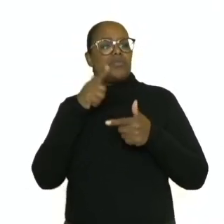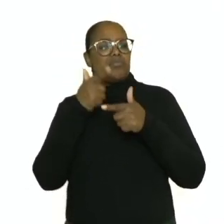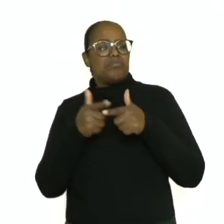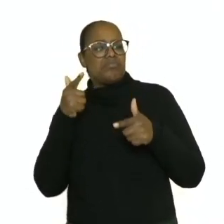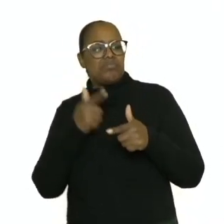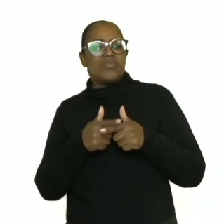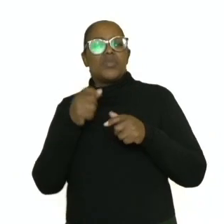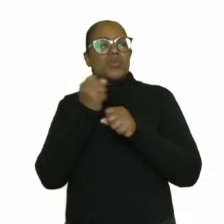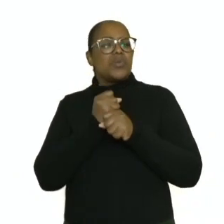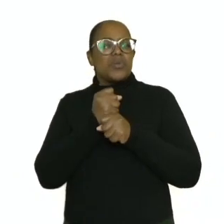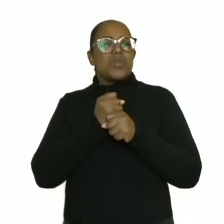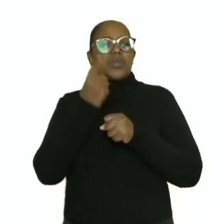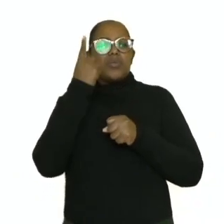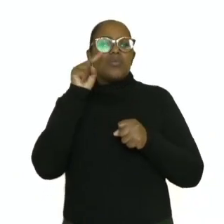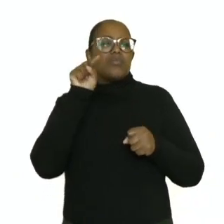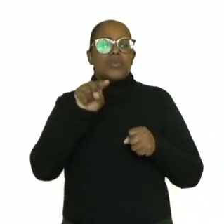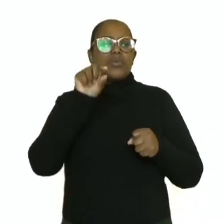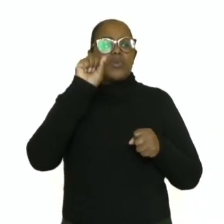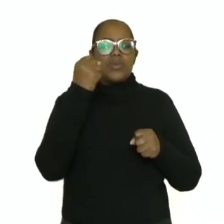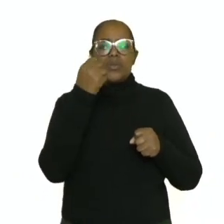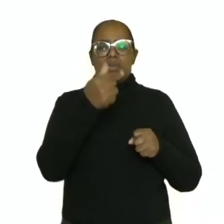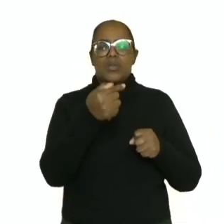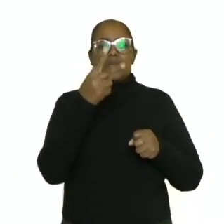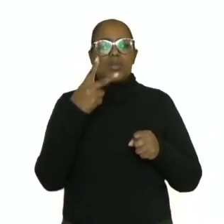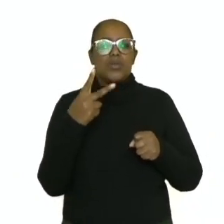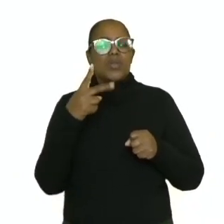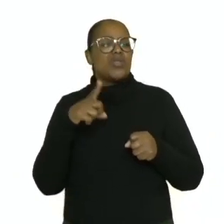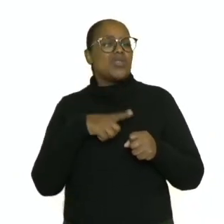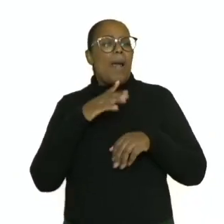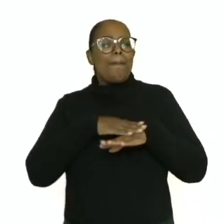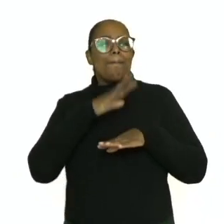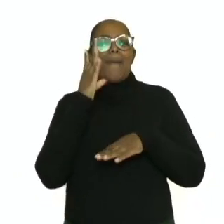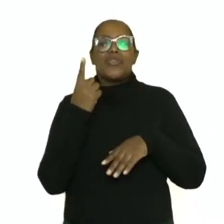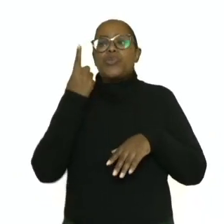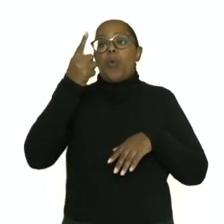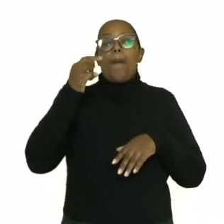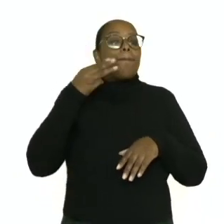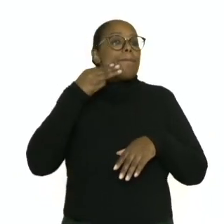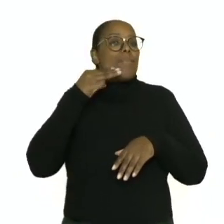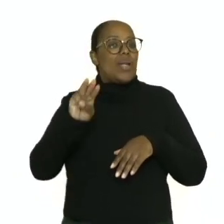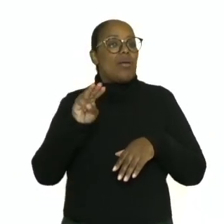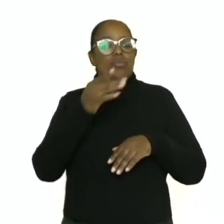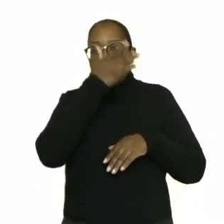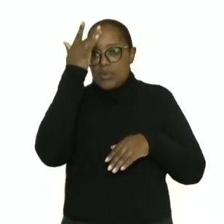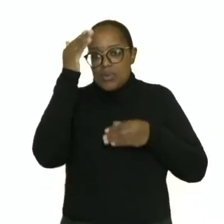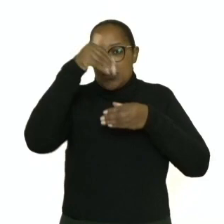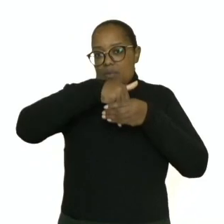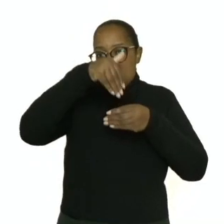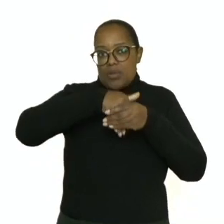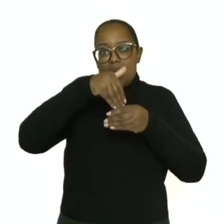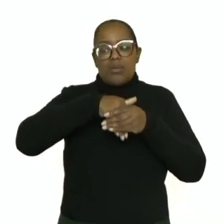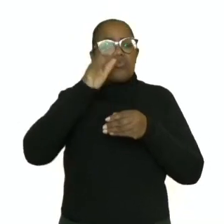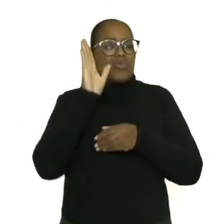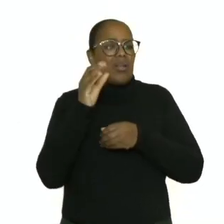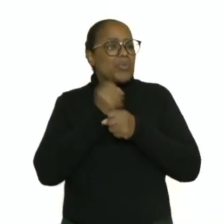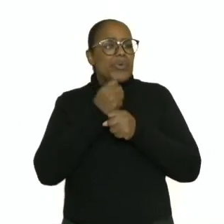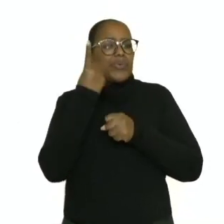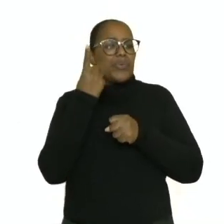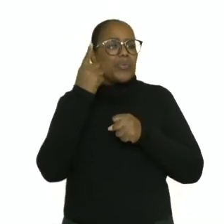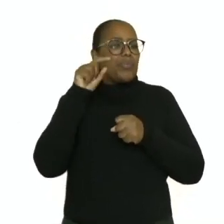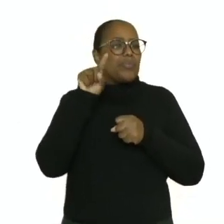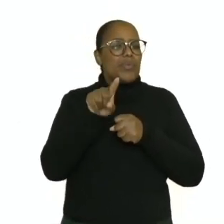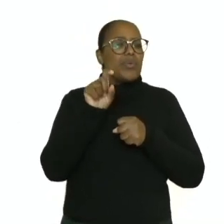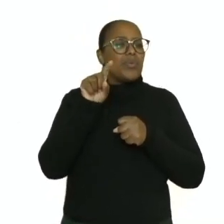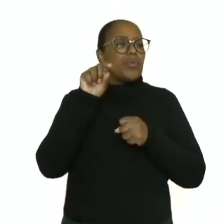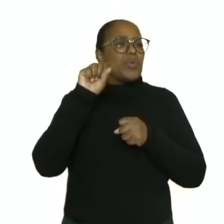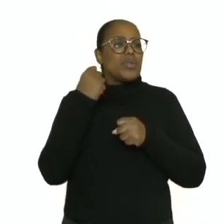Em 1872, havia mais de 1 milhão de votantes. Já em 1886, pouco mais de